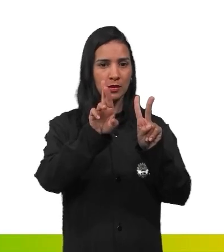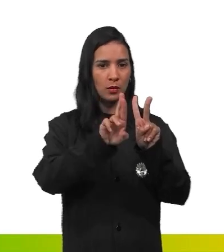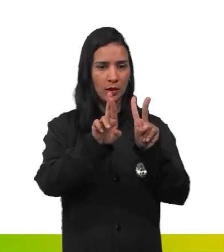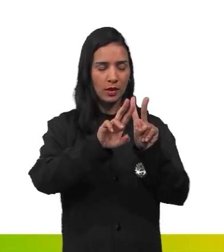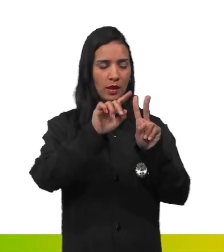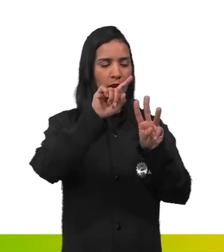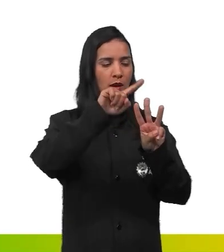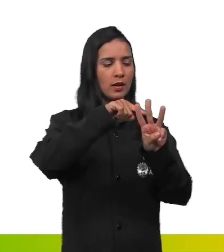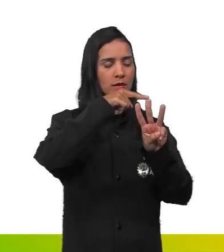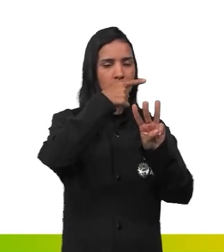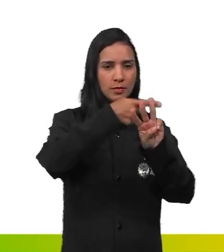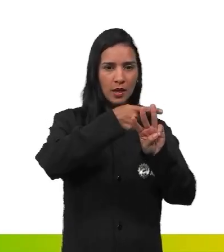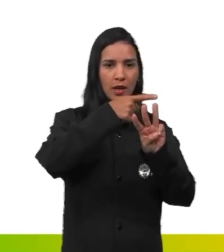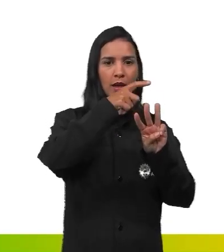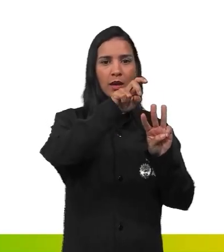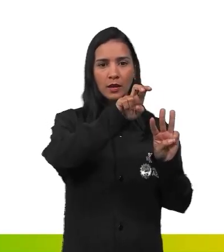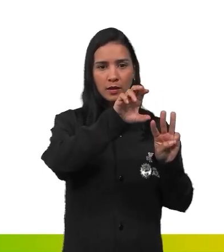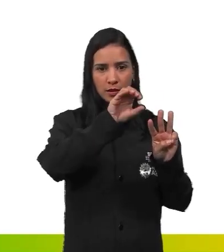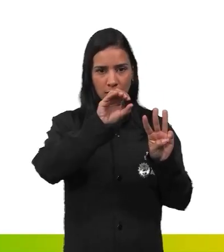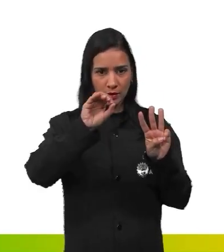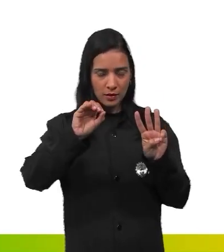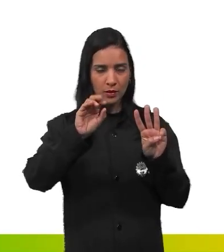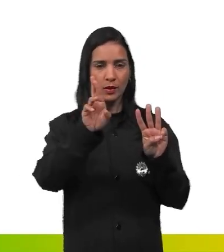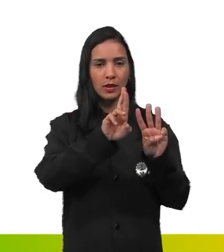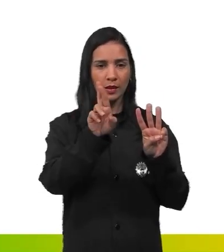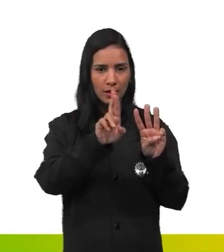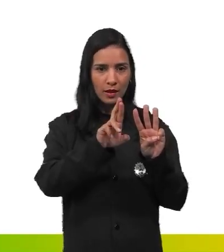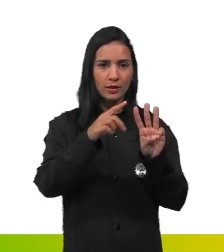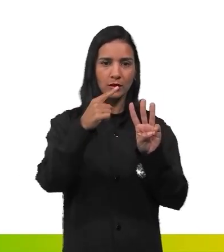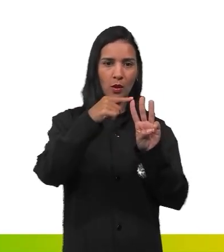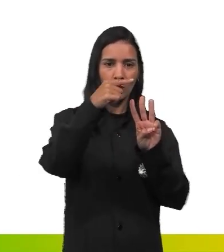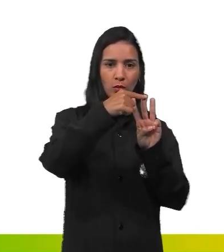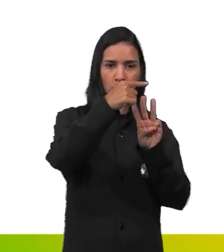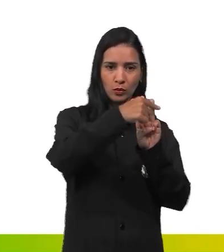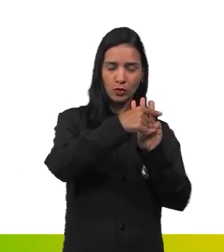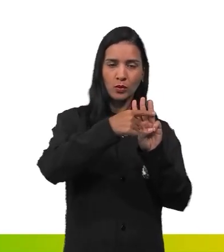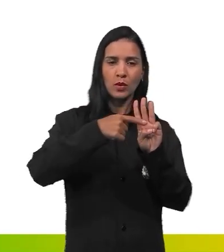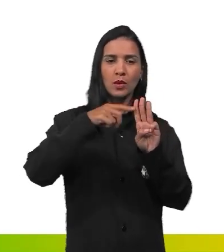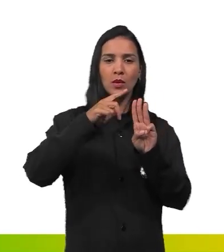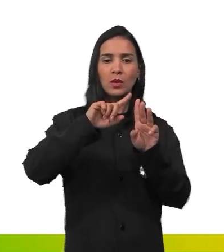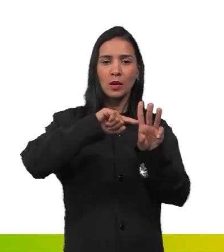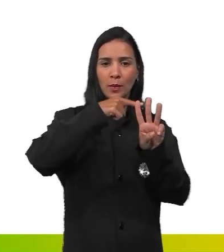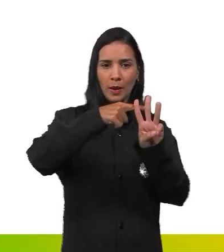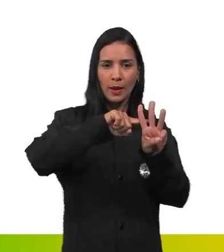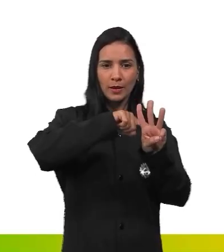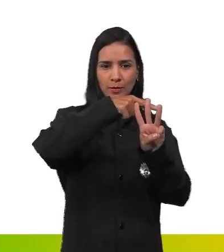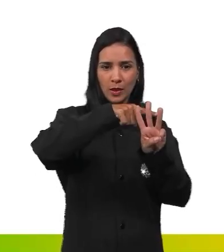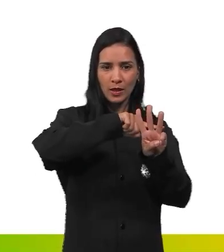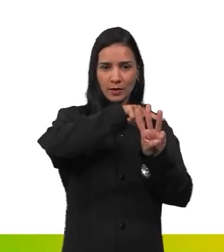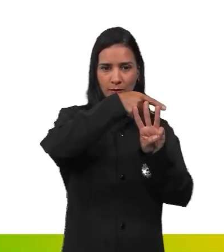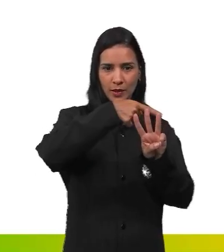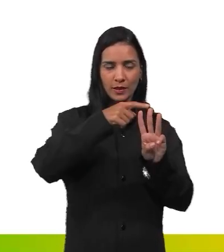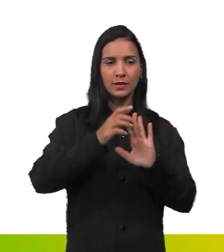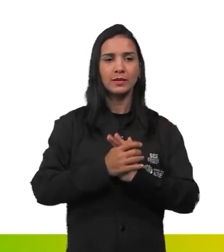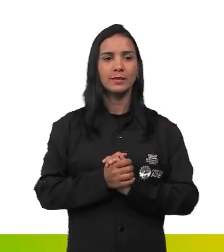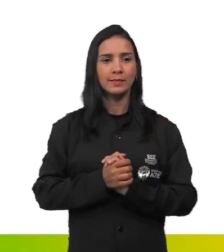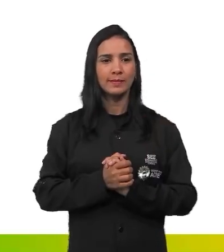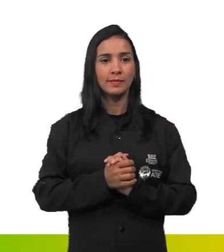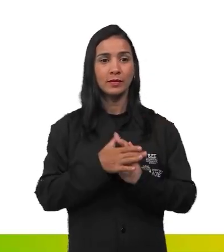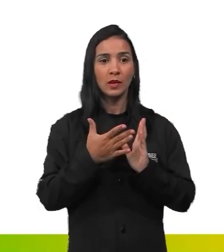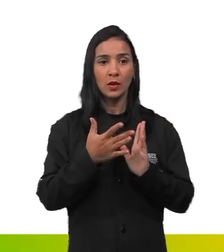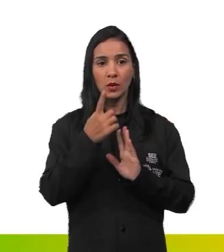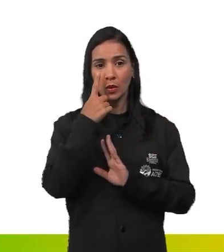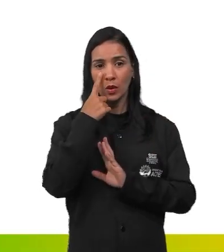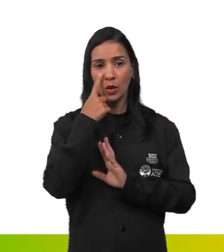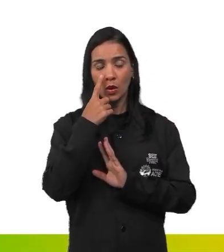vezes 50, que é a fórmula do termo geral da progressão aritmética. Quando você fizer essas